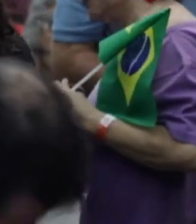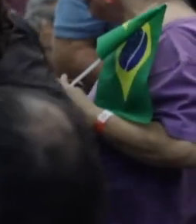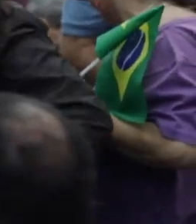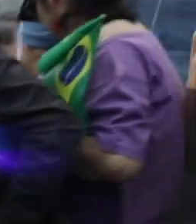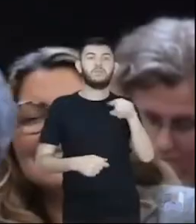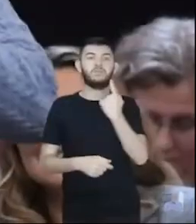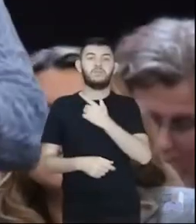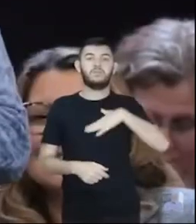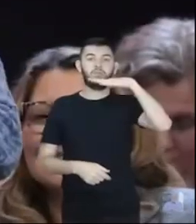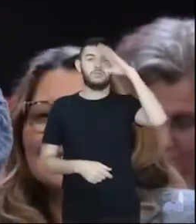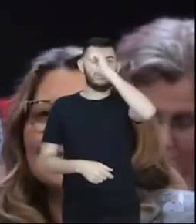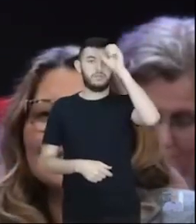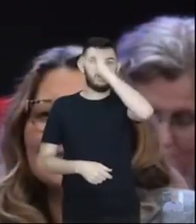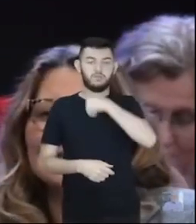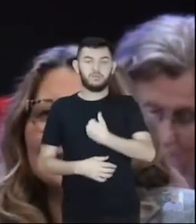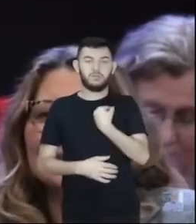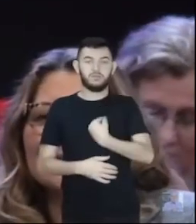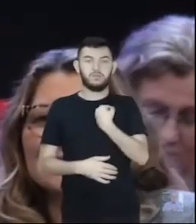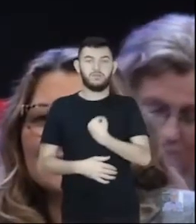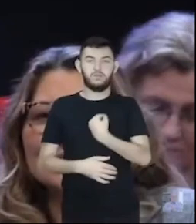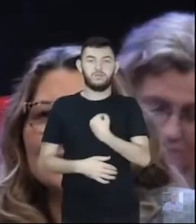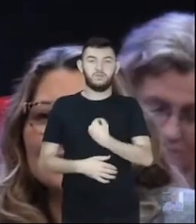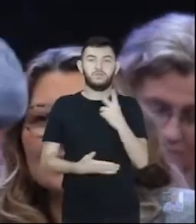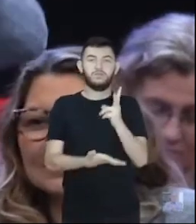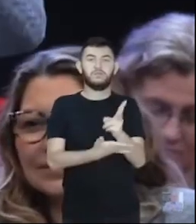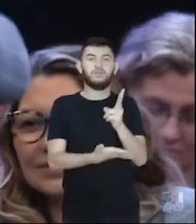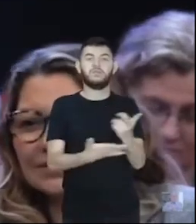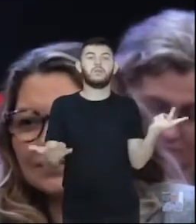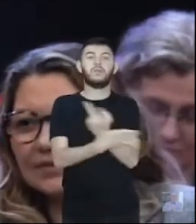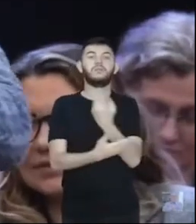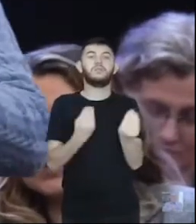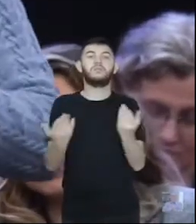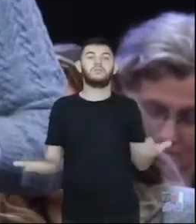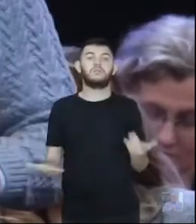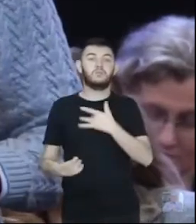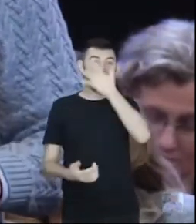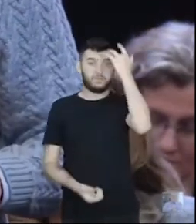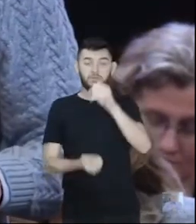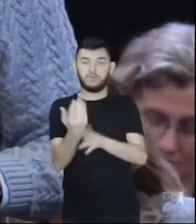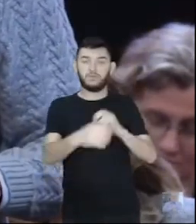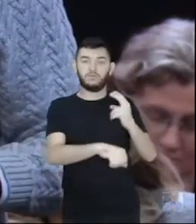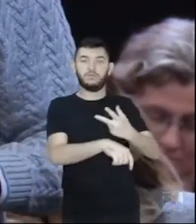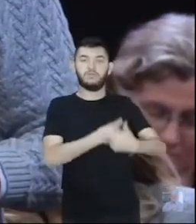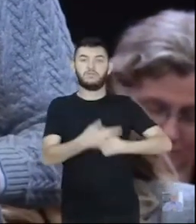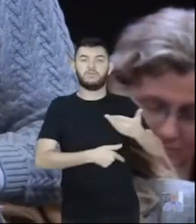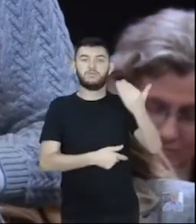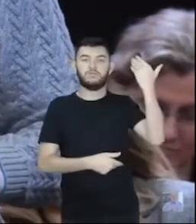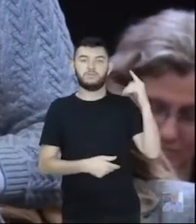a viver, apesar, sabe, das pessoas que geravam emprego antigamente e que saíram dos grandes